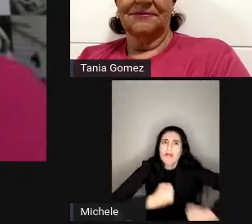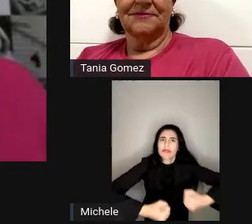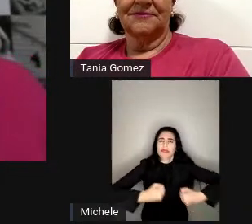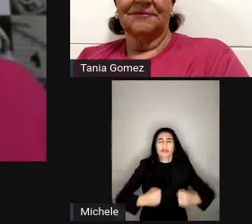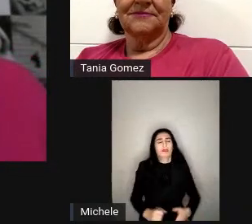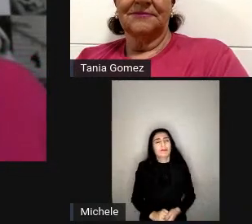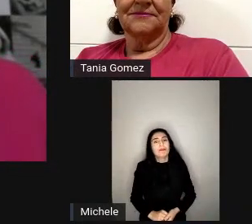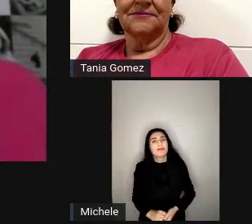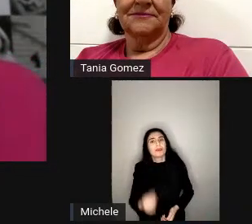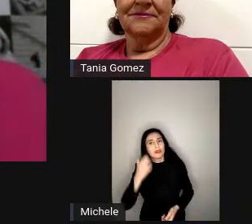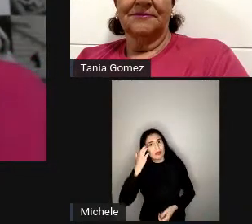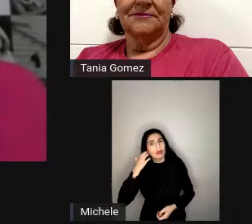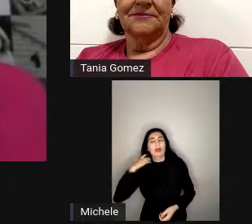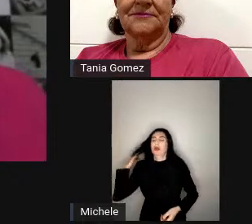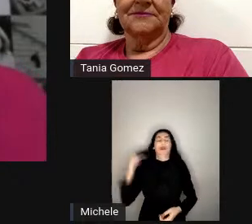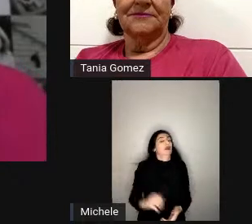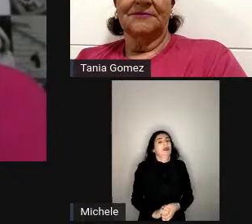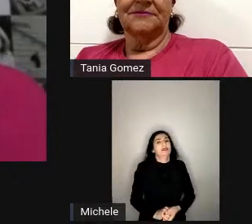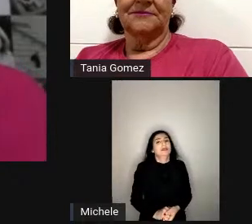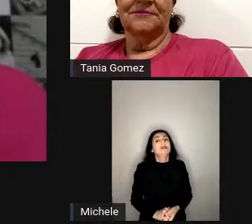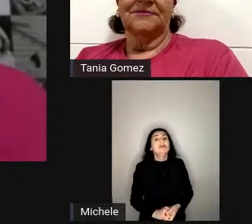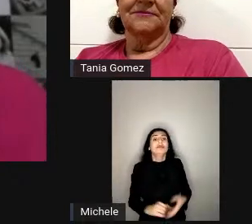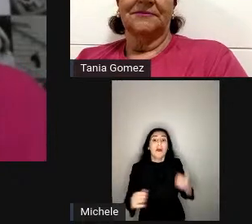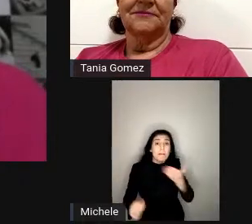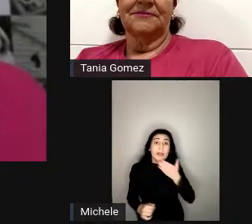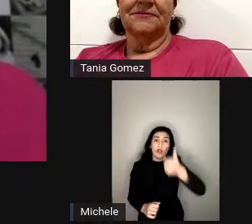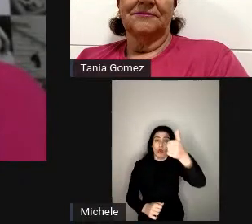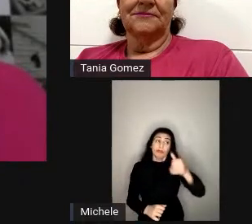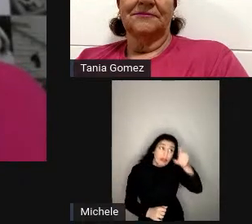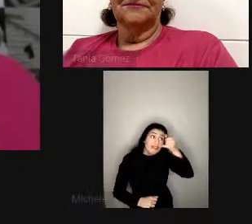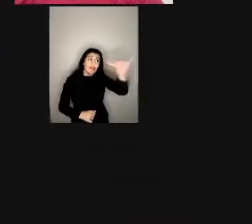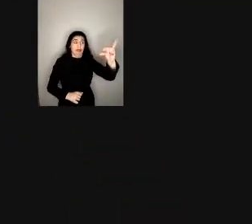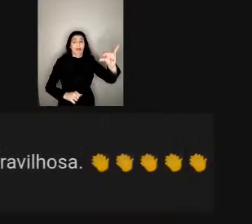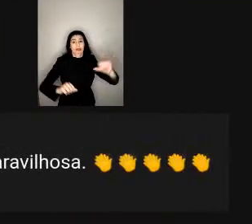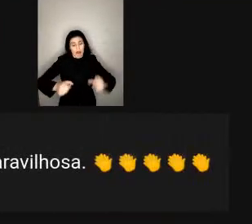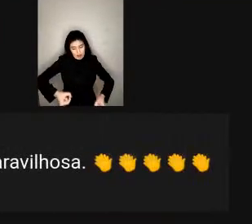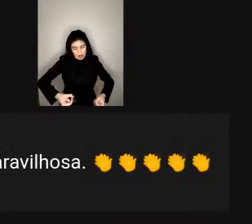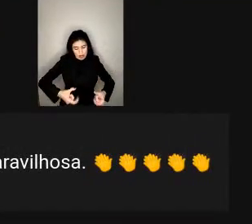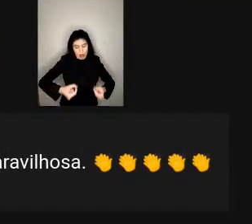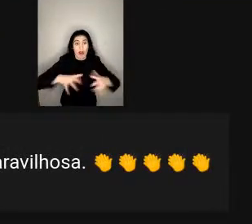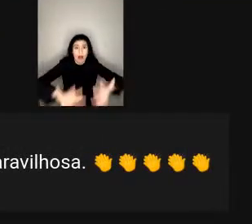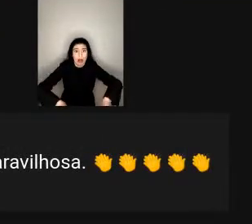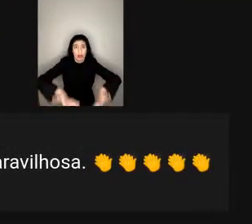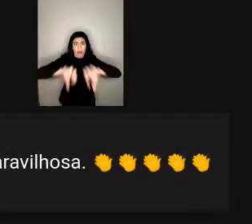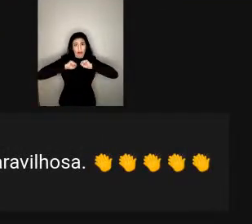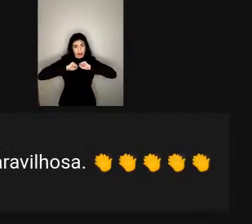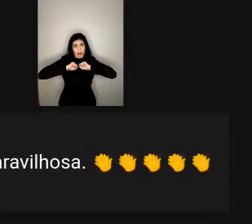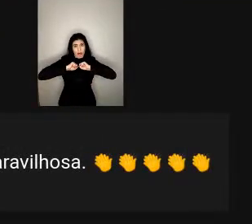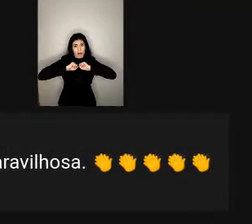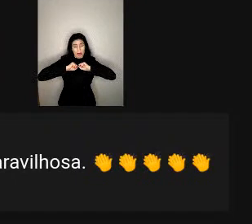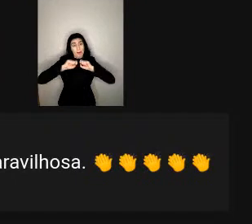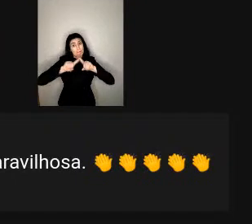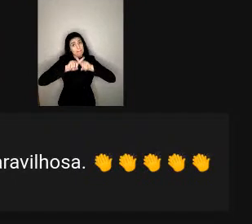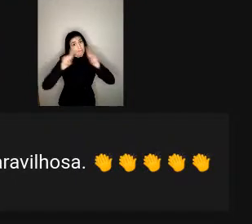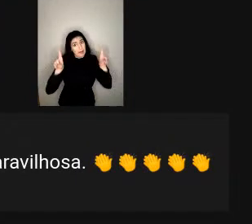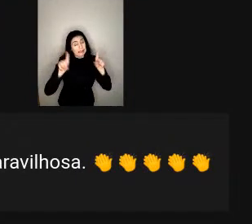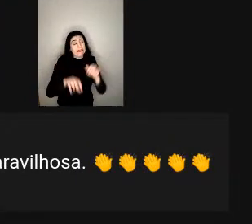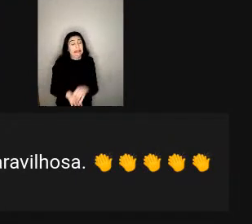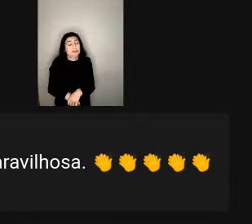você tem de não ter câncer, né? E de você, e se você tiver, porque virou uma